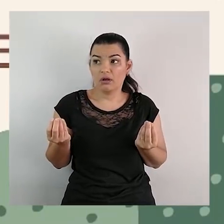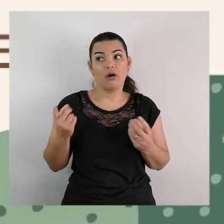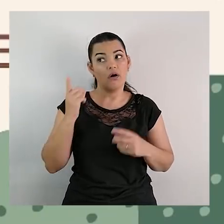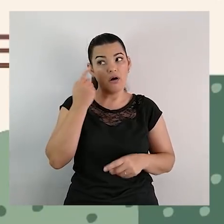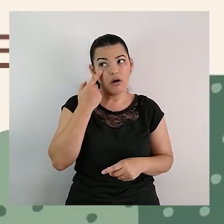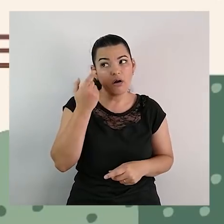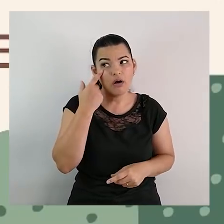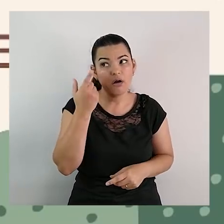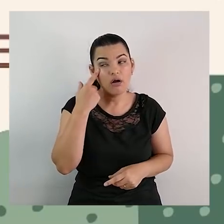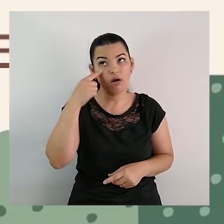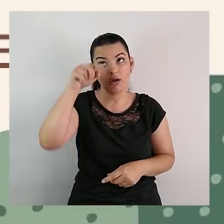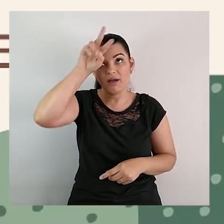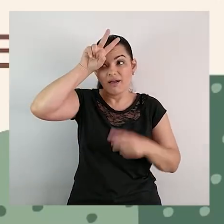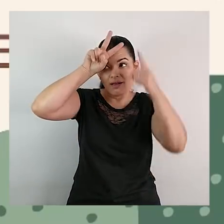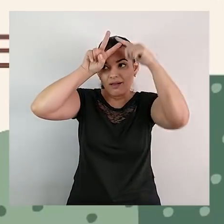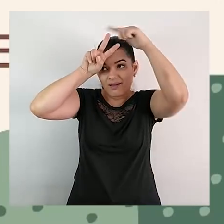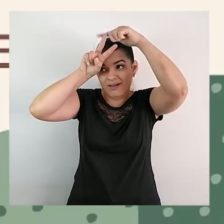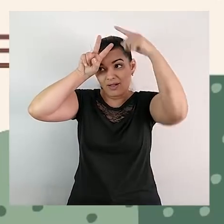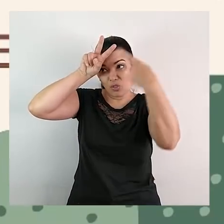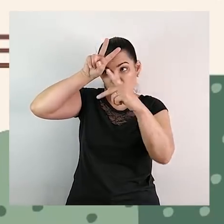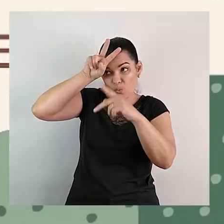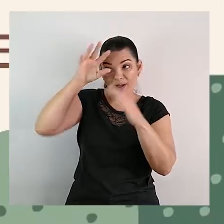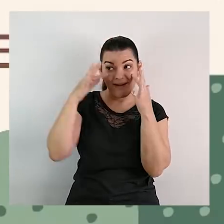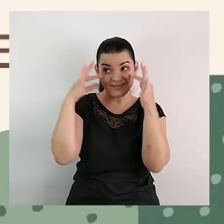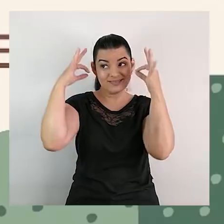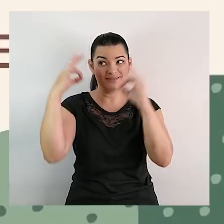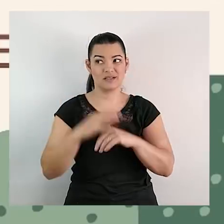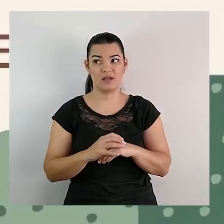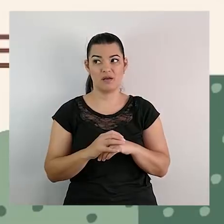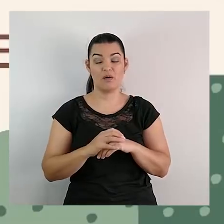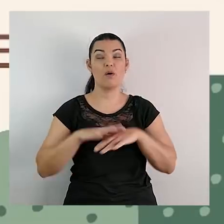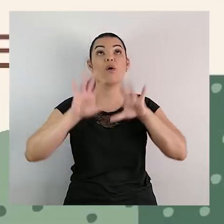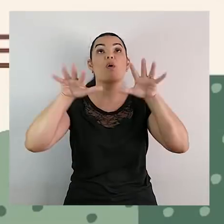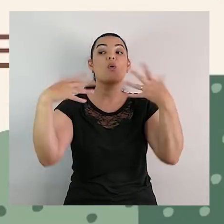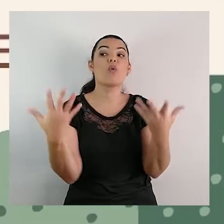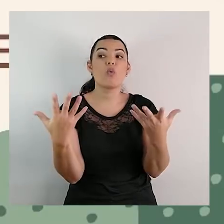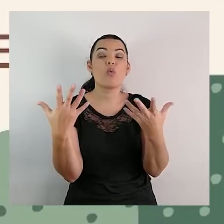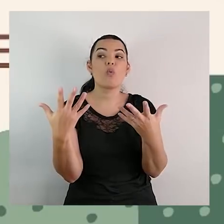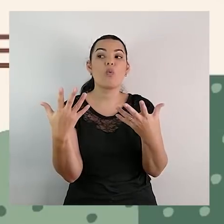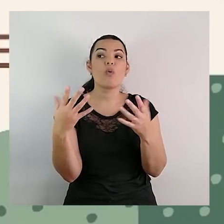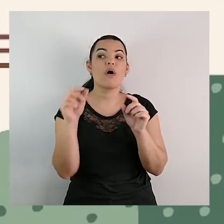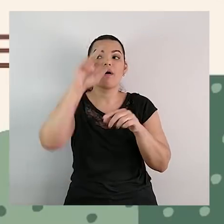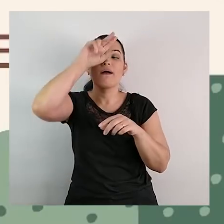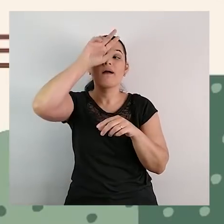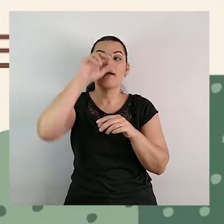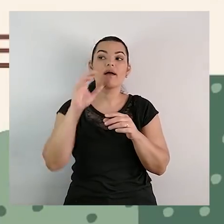Fique de antenas ligadas. Quem anda em nuvens devorando a paisagem?